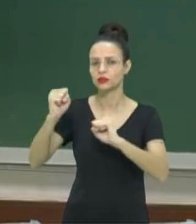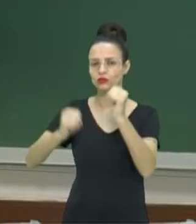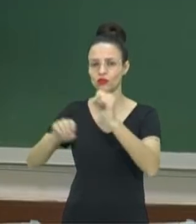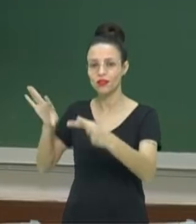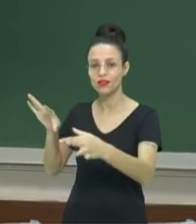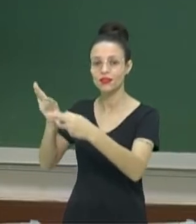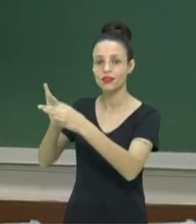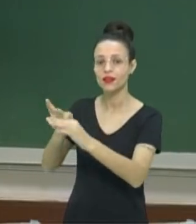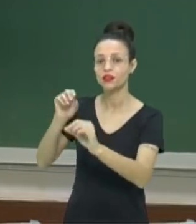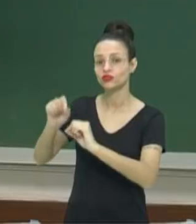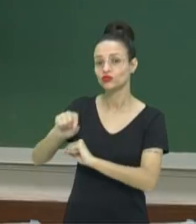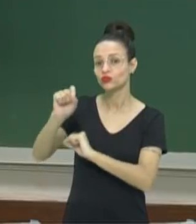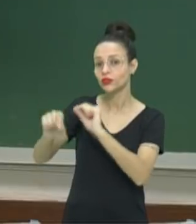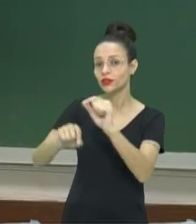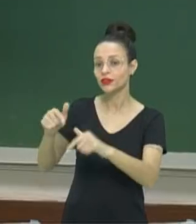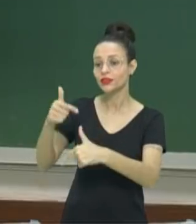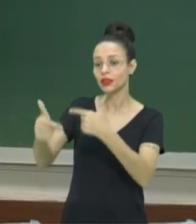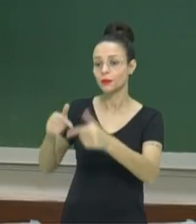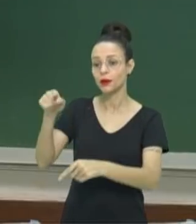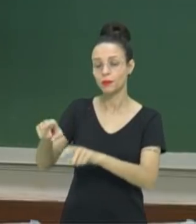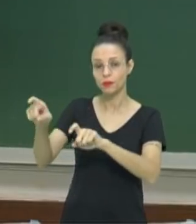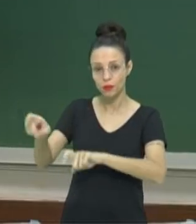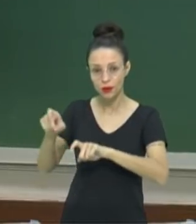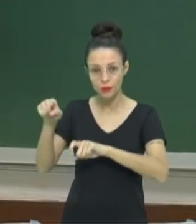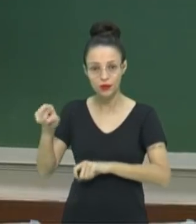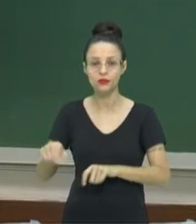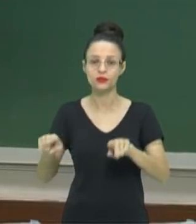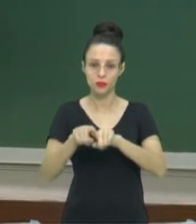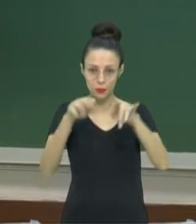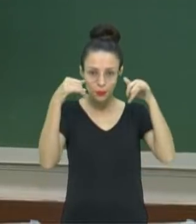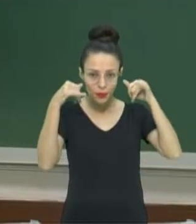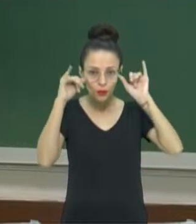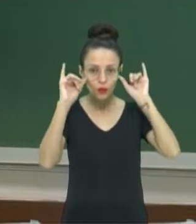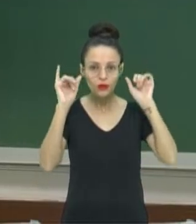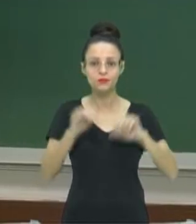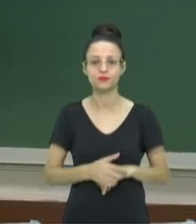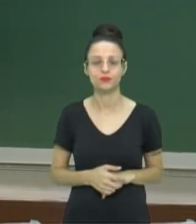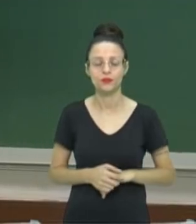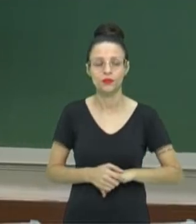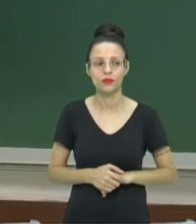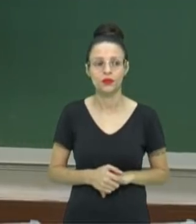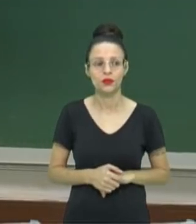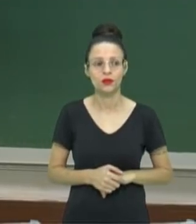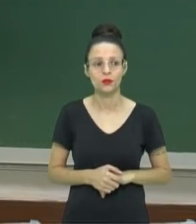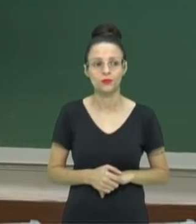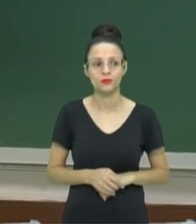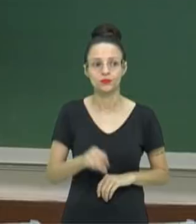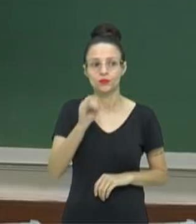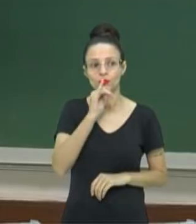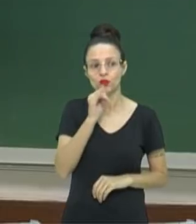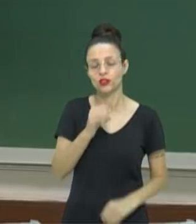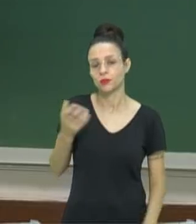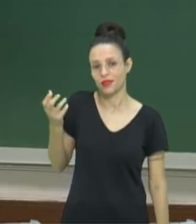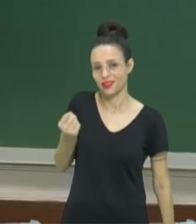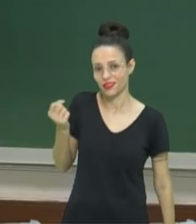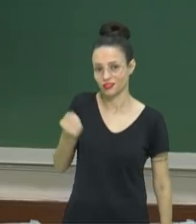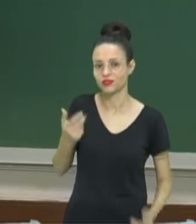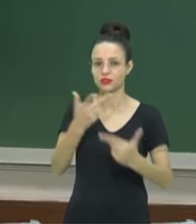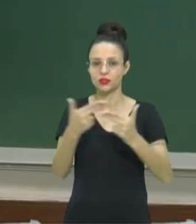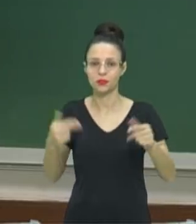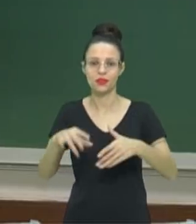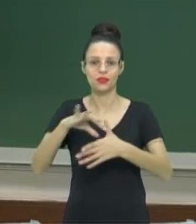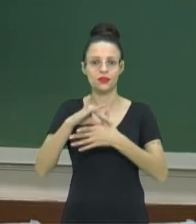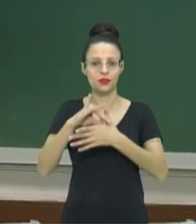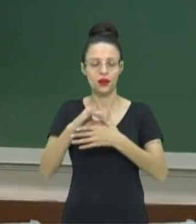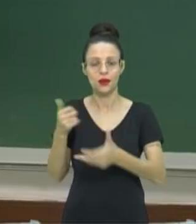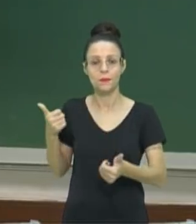ligadas diretamente às atividades de agricultura e pecuária, né? Por exemplo, ali, os laticínios e os frigoríficos, né, que ficam